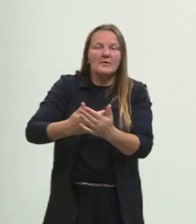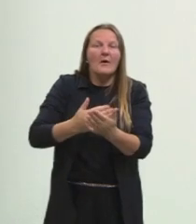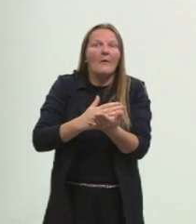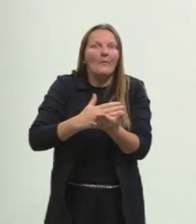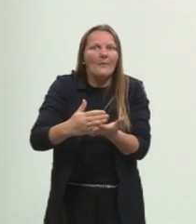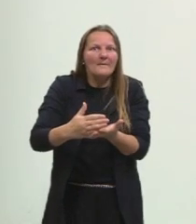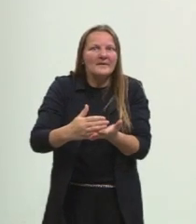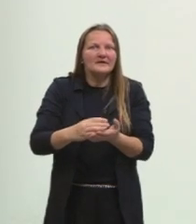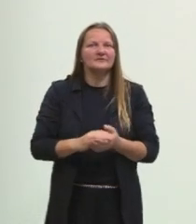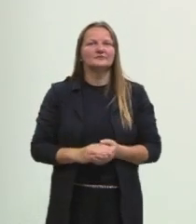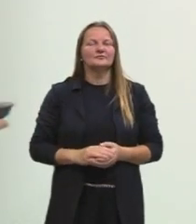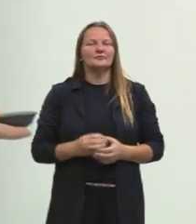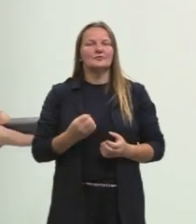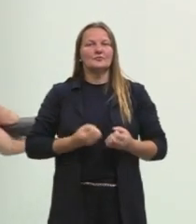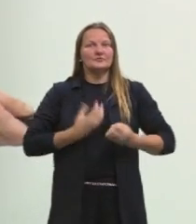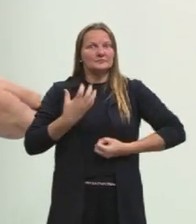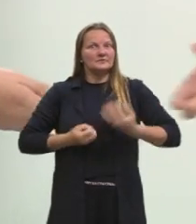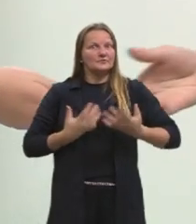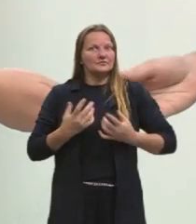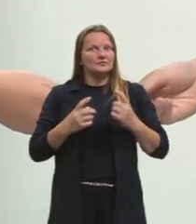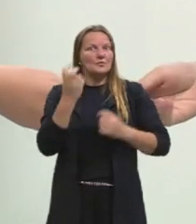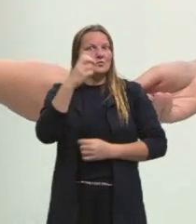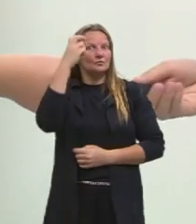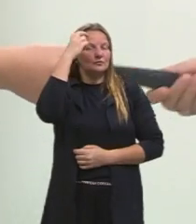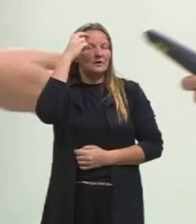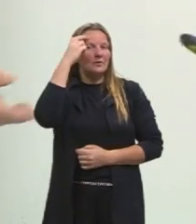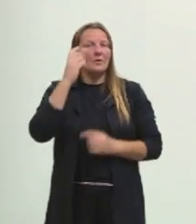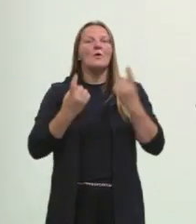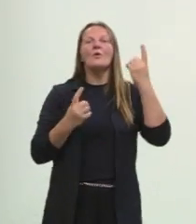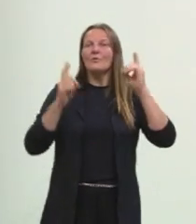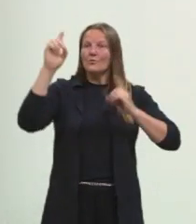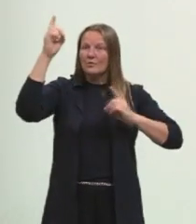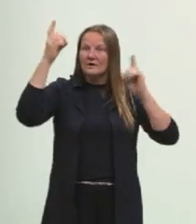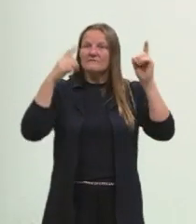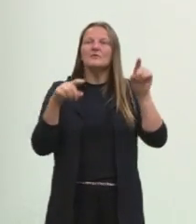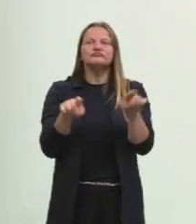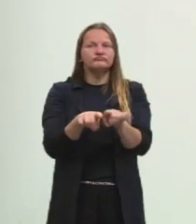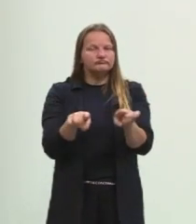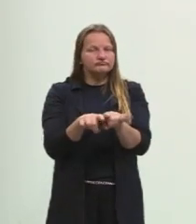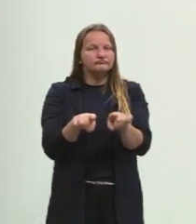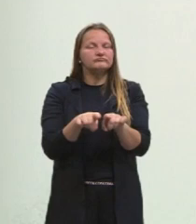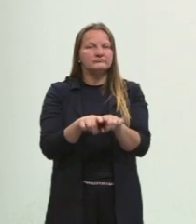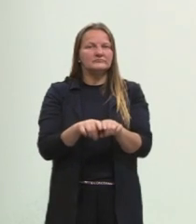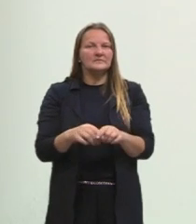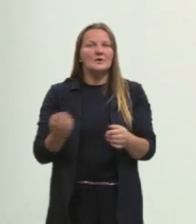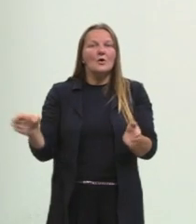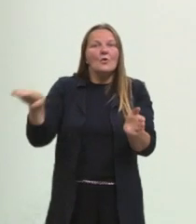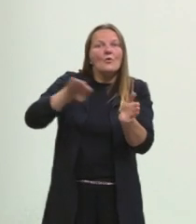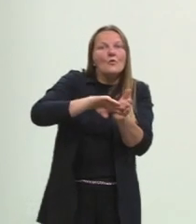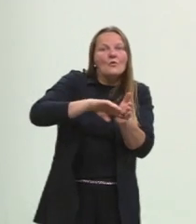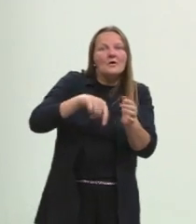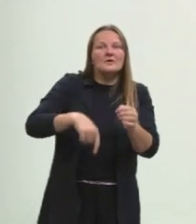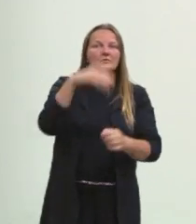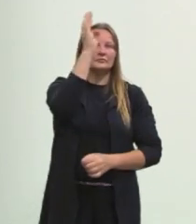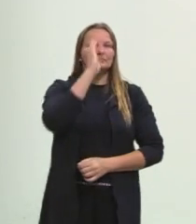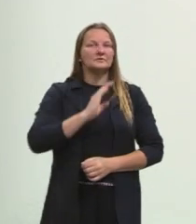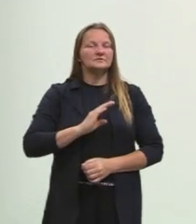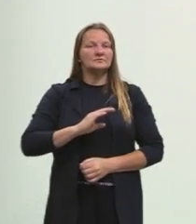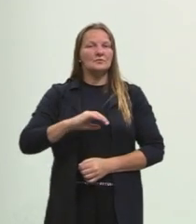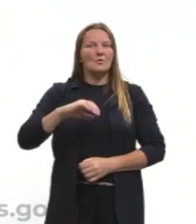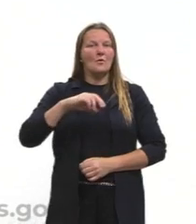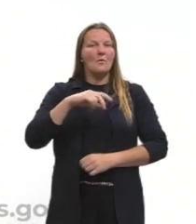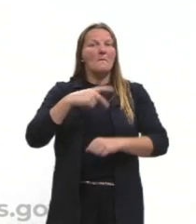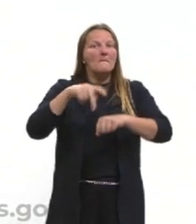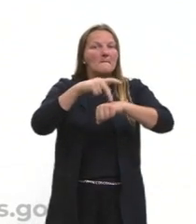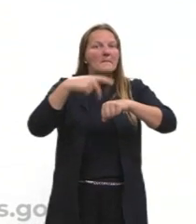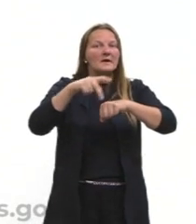para as expressões culturais e o carnaval também né Ele é trazido para o Brasil por portugueses né